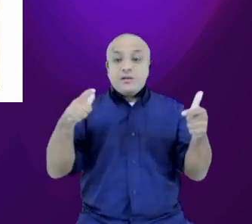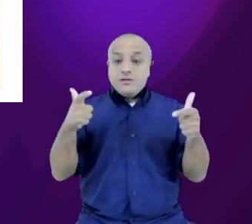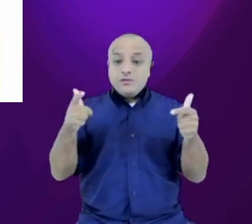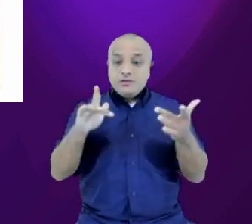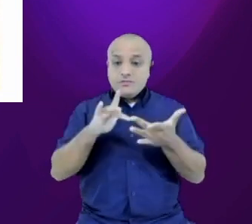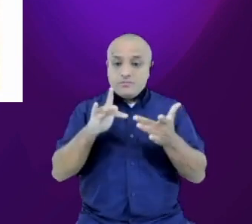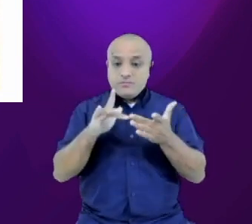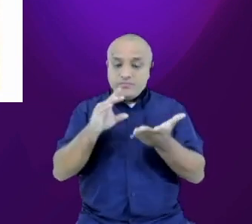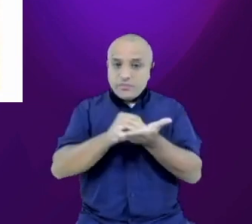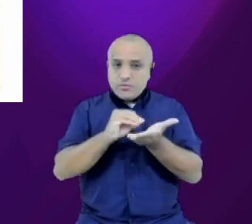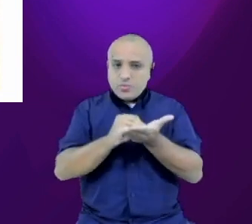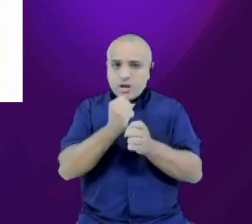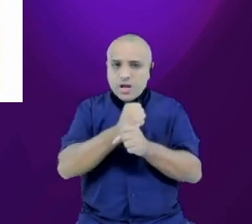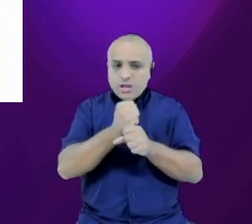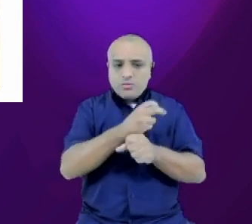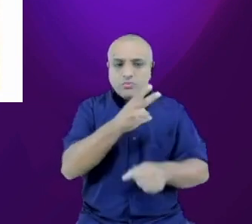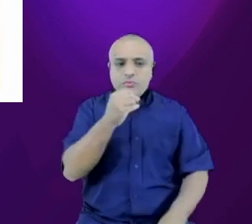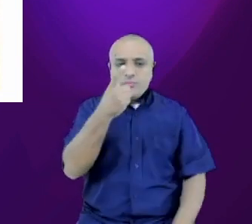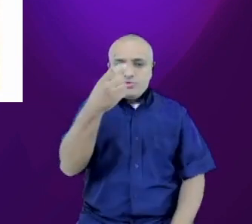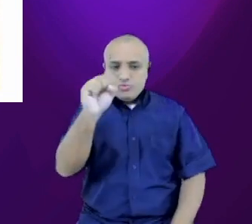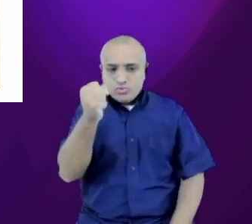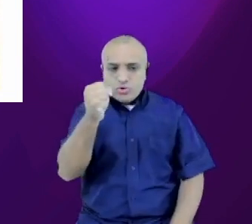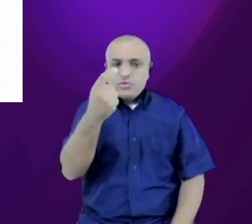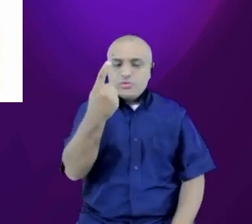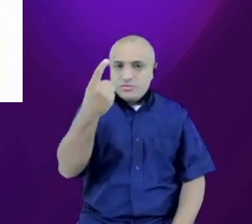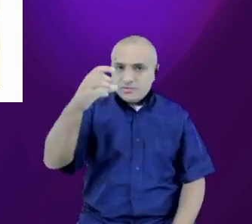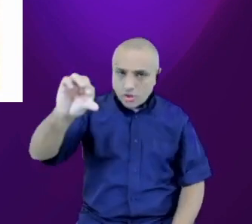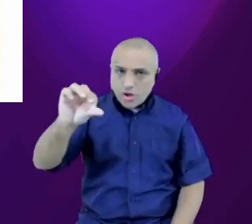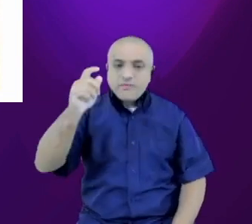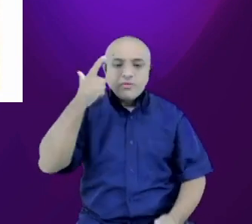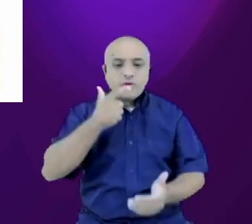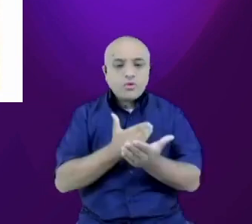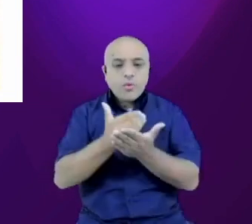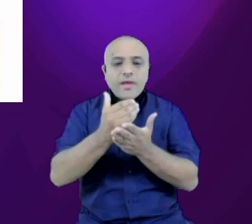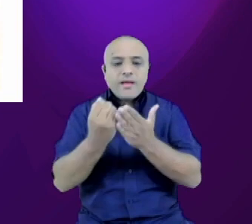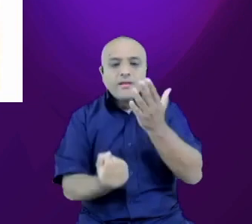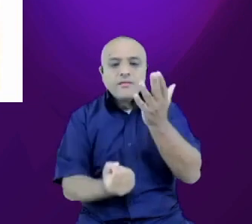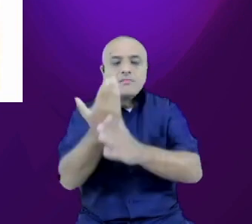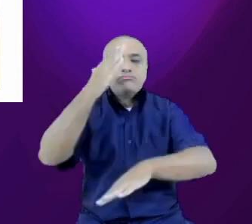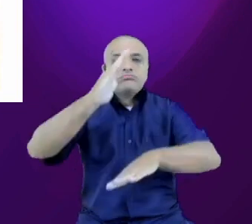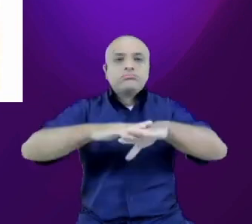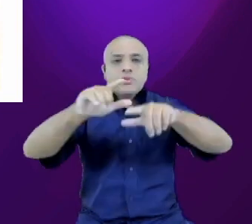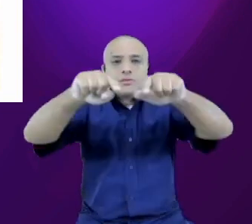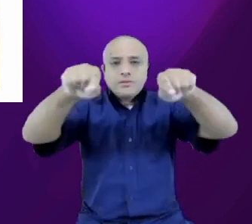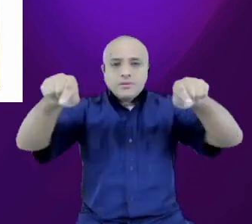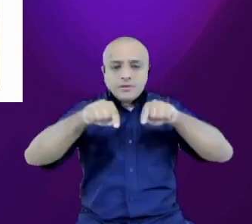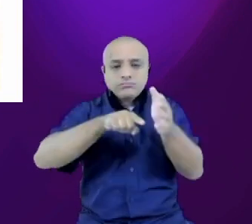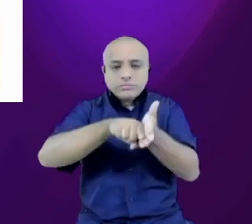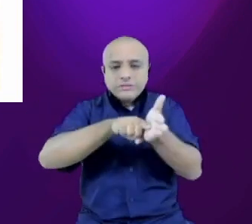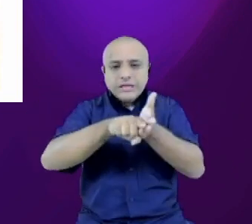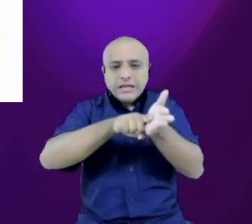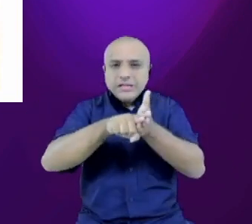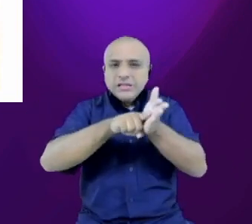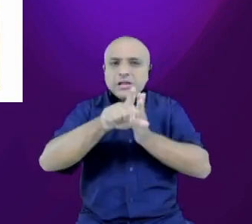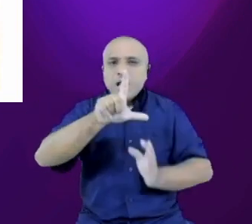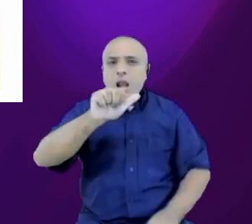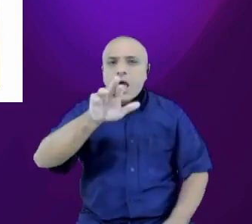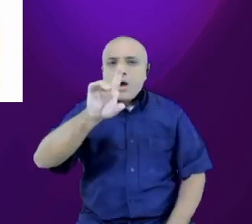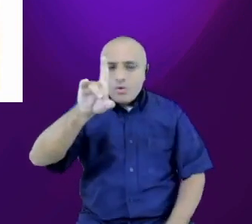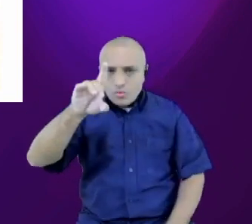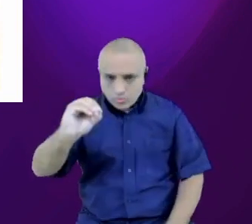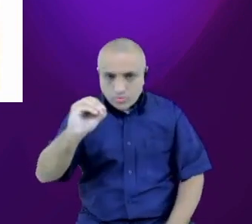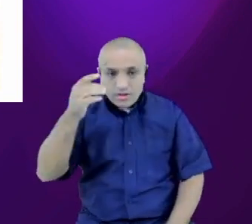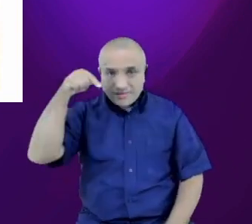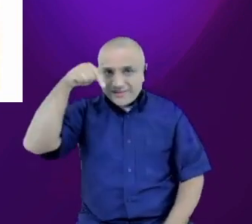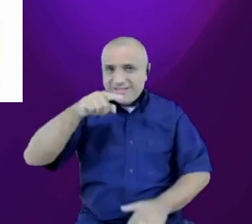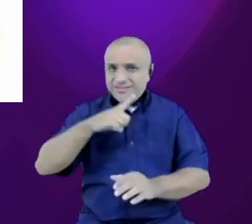Em 2018 e 2019, a gente começa a fazer a implementação da Central Especializada de Laudos. Aqui embaixo, a gente tem uma foto